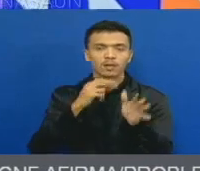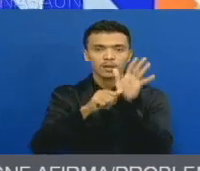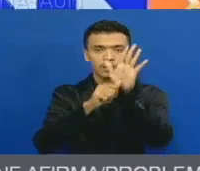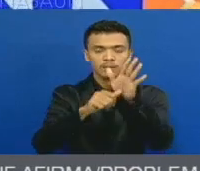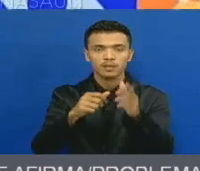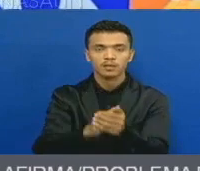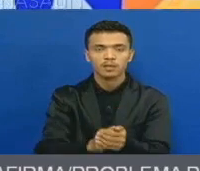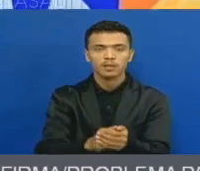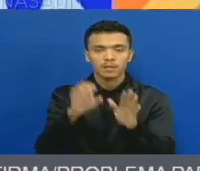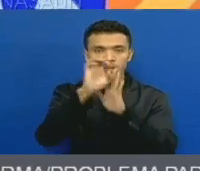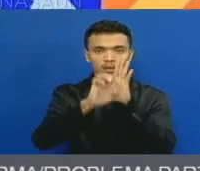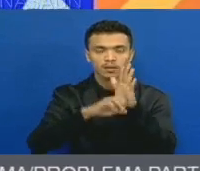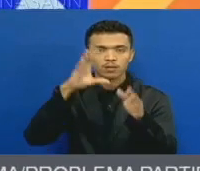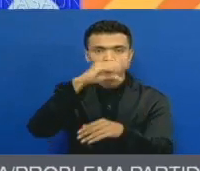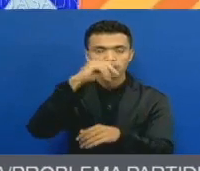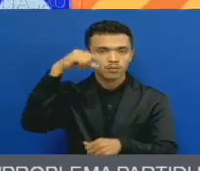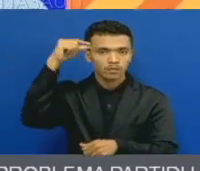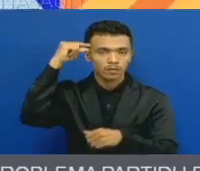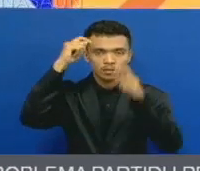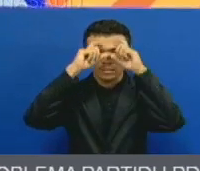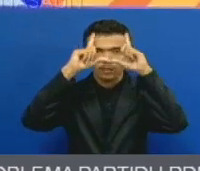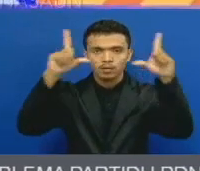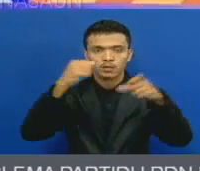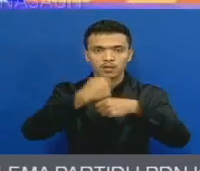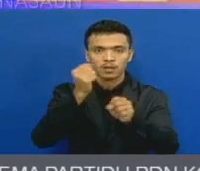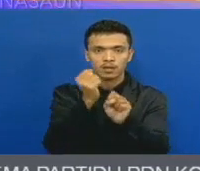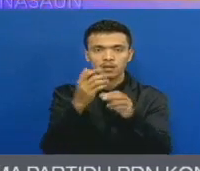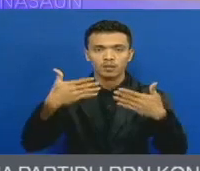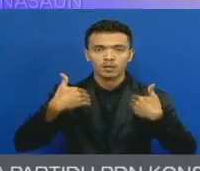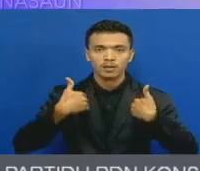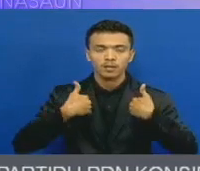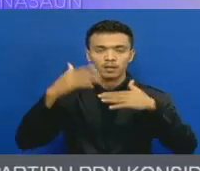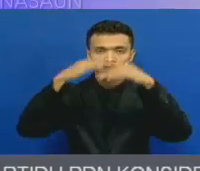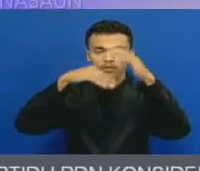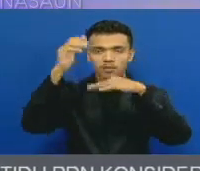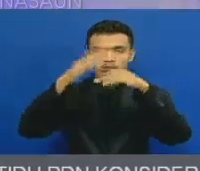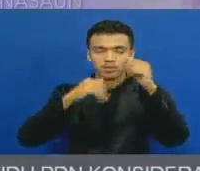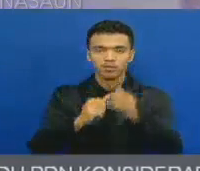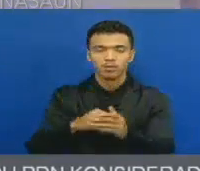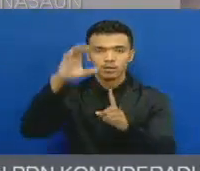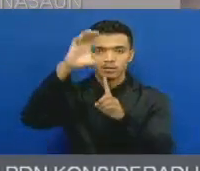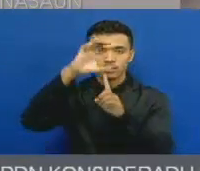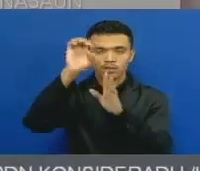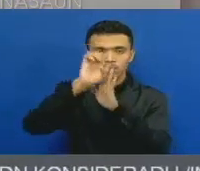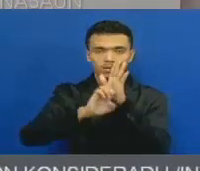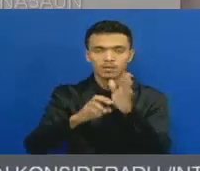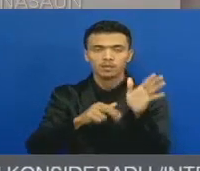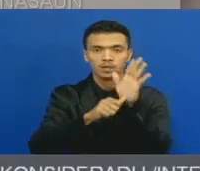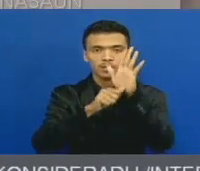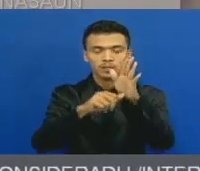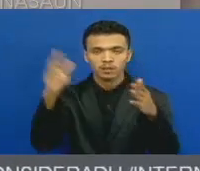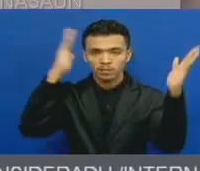bom sucesso no Estado no governo Timor-Leste atinge e a setor infraestrutura. Chefe de Estado Mons